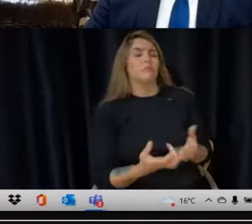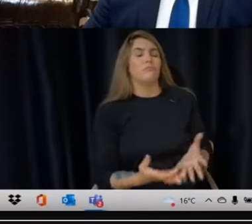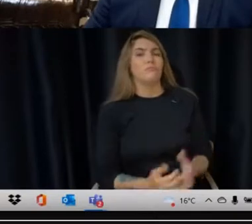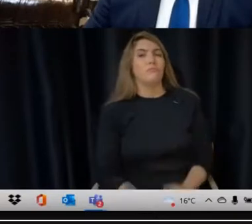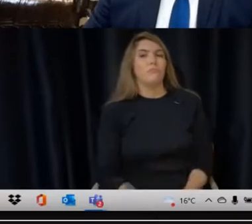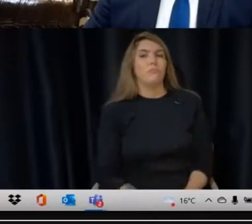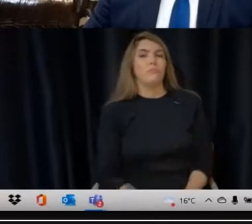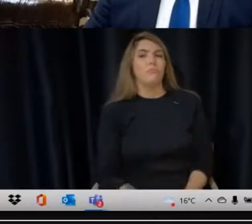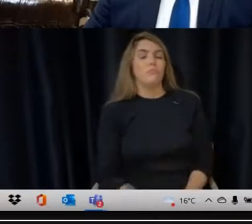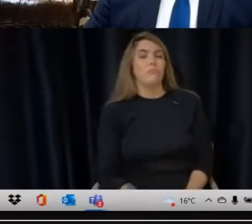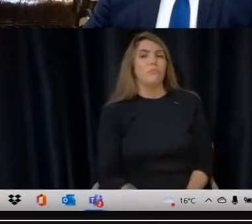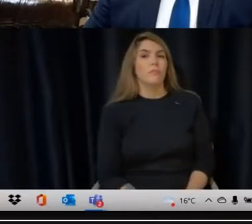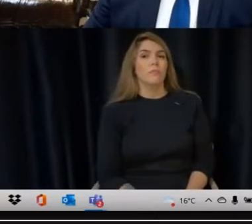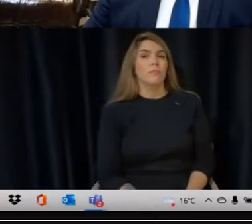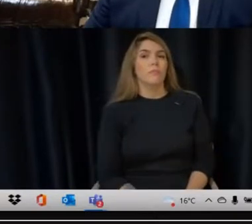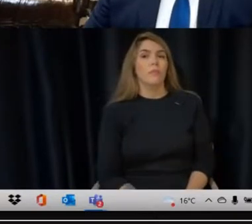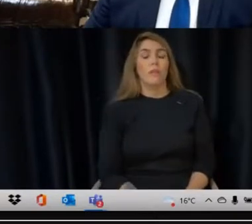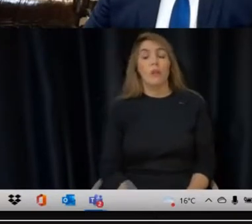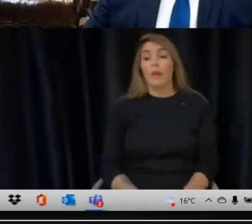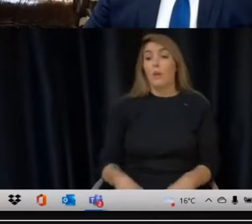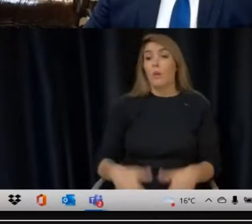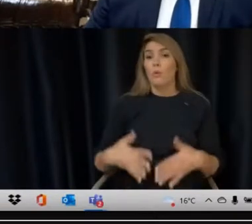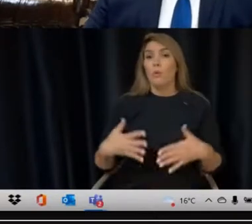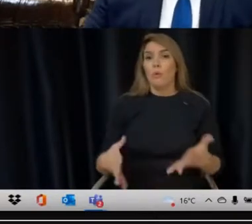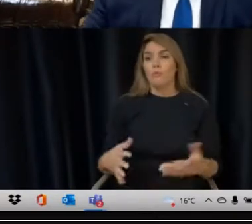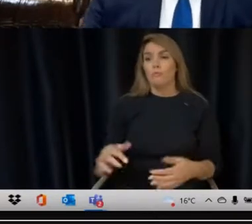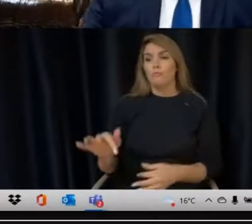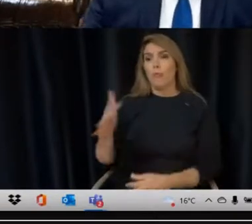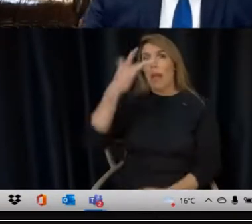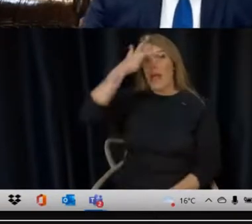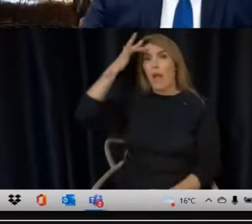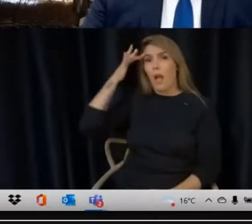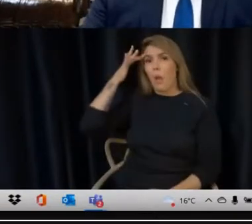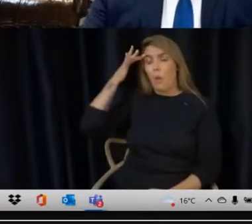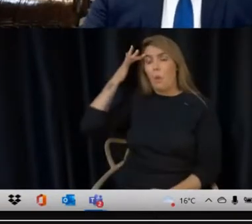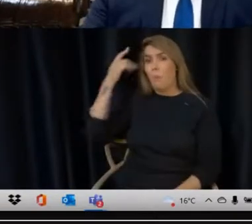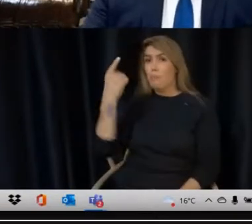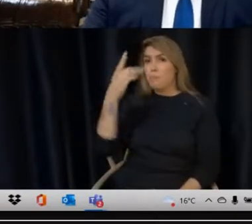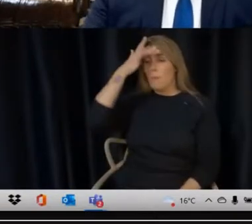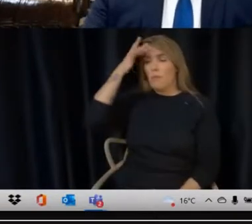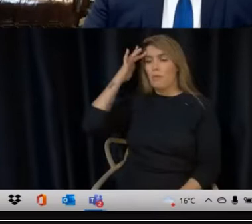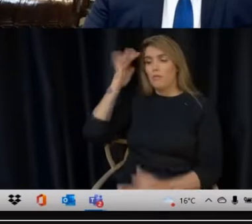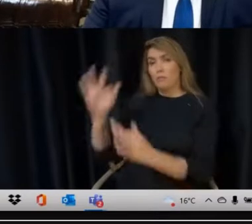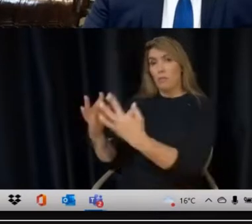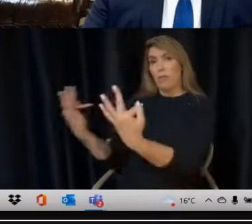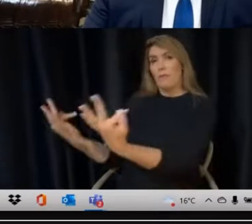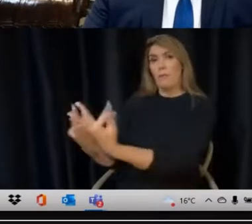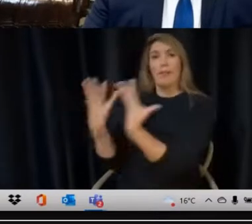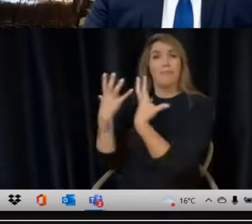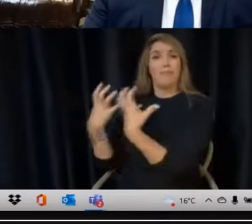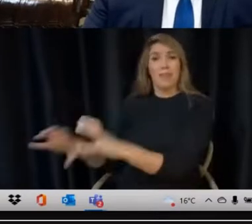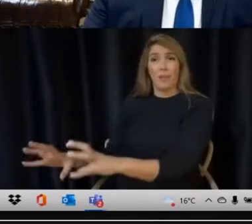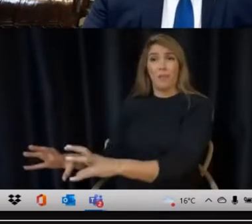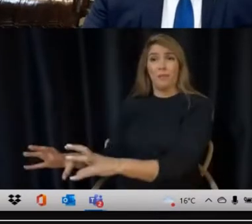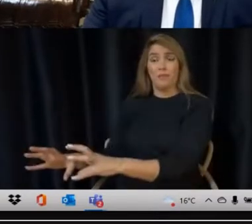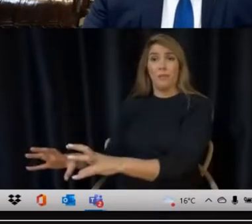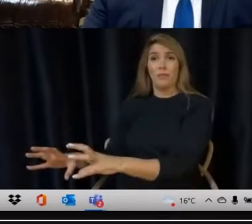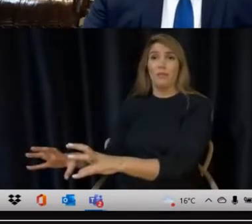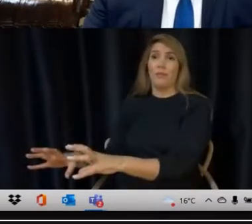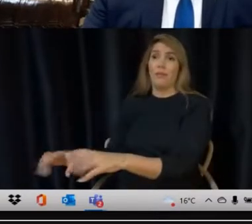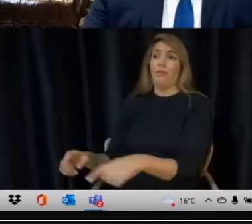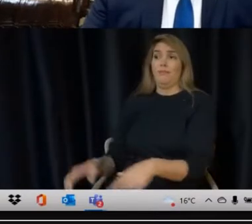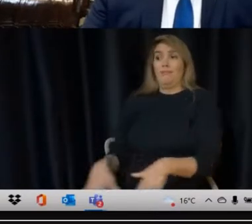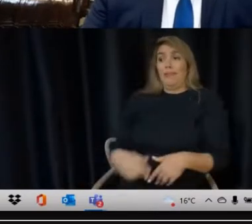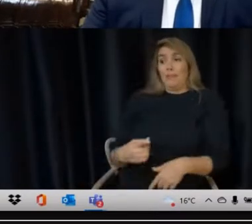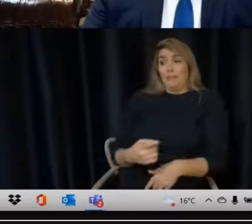uma discordância é porque até se esse caso é levado para a mídia, por exemplo, então toma uma proporção